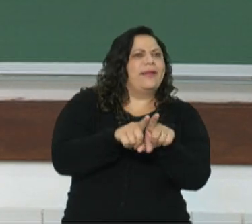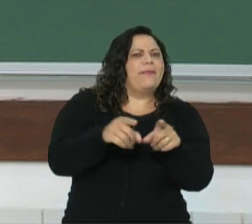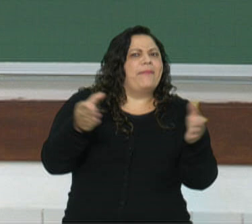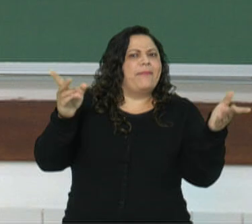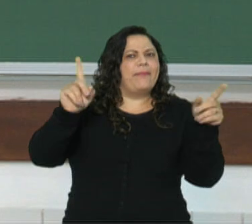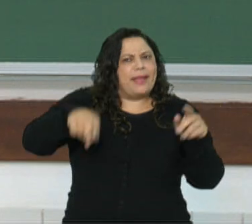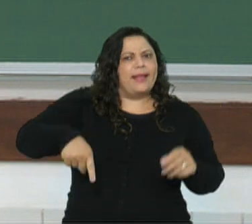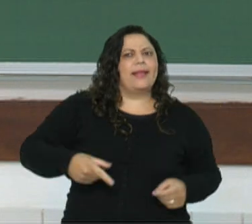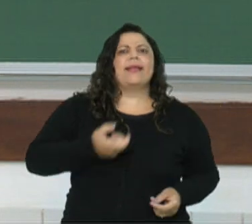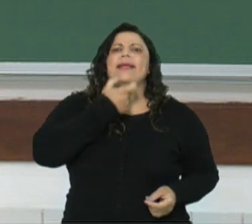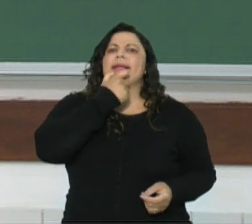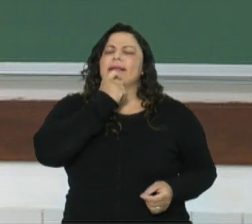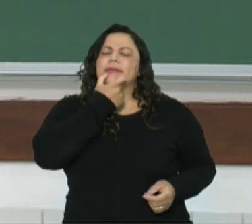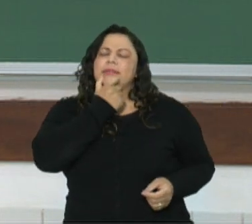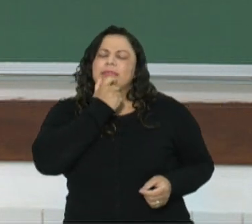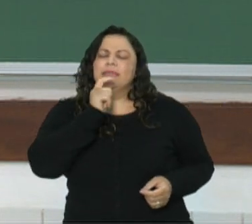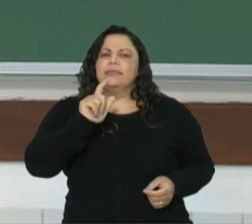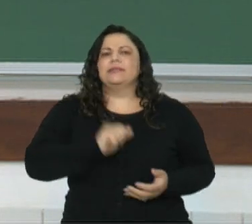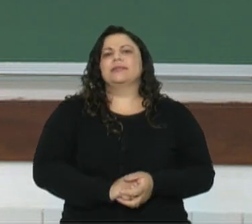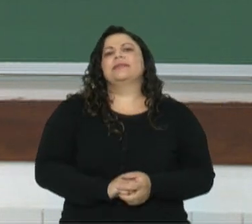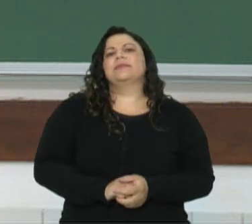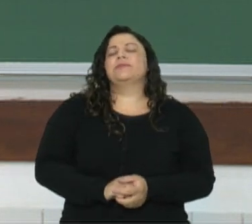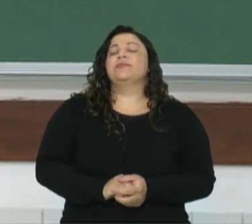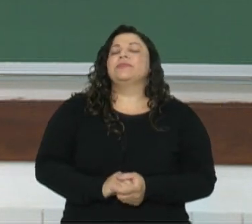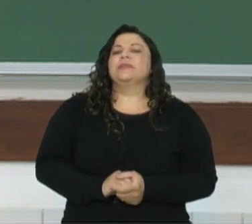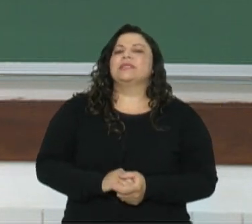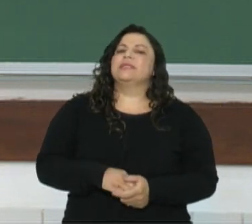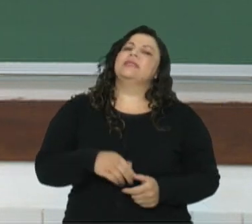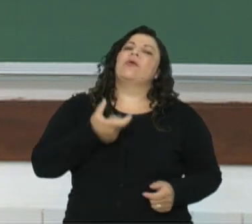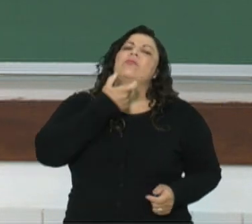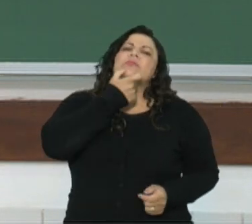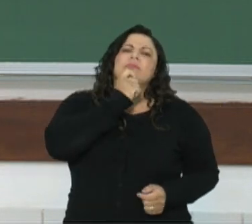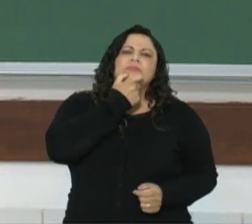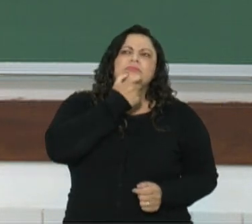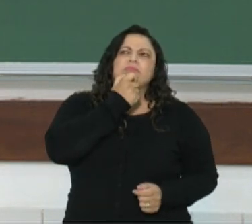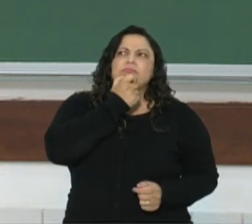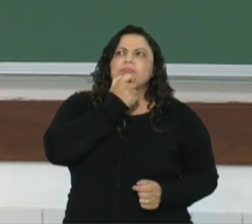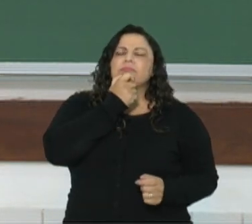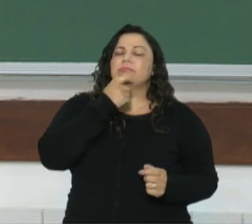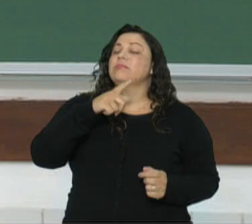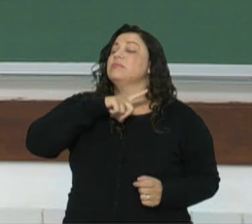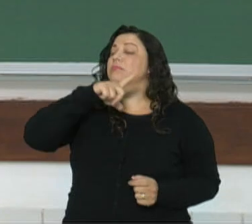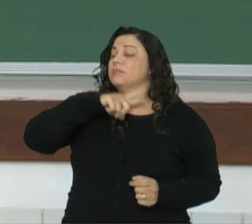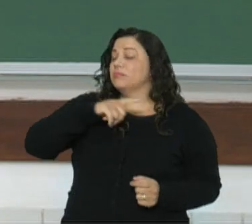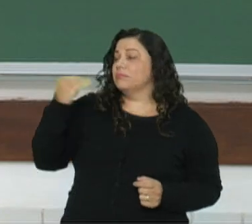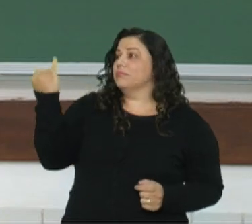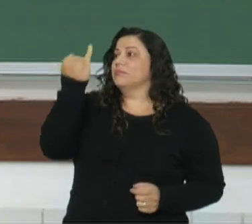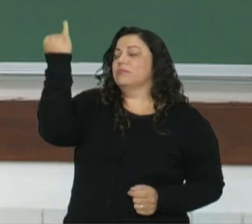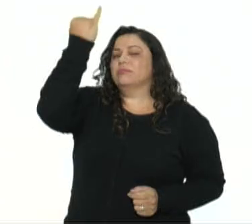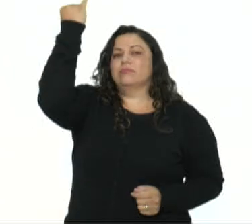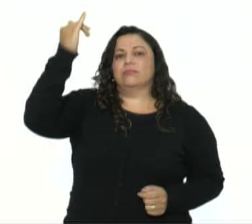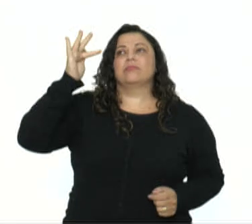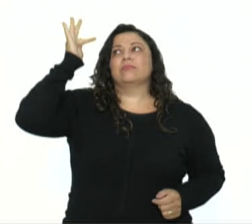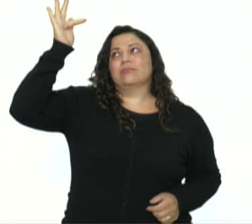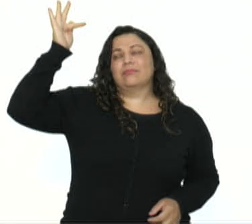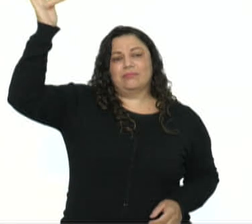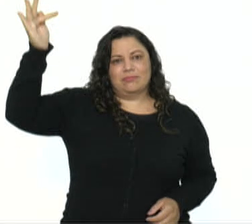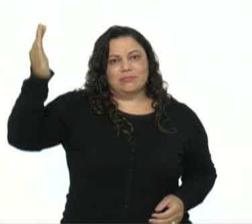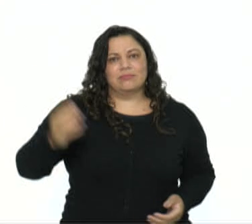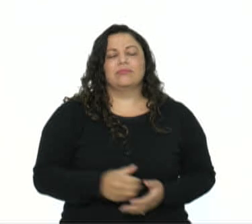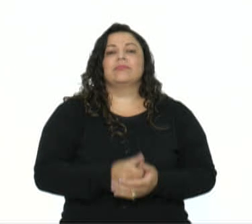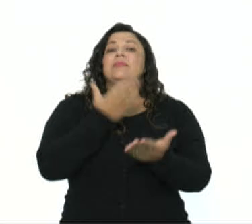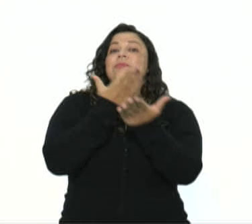inglês. Então, na Inglaterra, nós temos, assim, importantes filósofos. Estudou direito